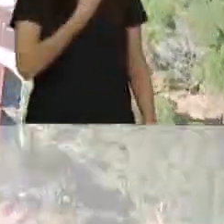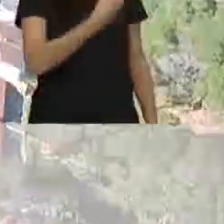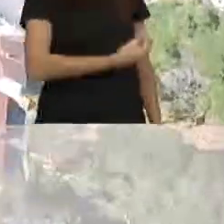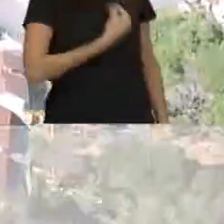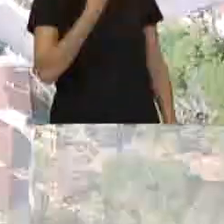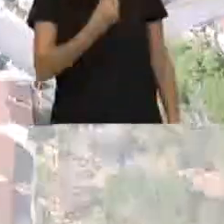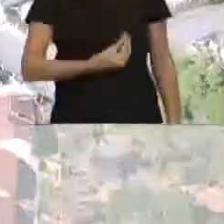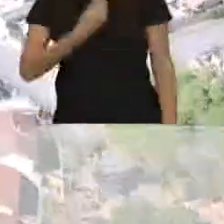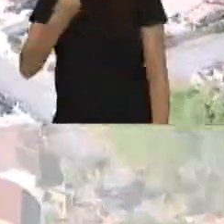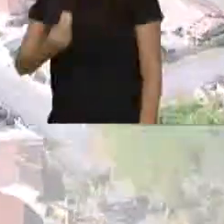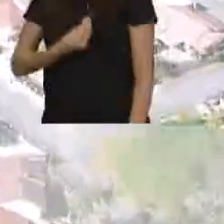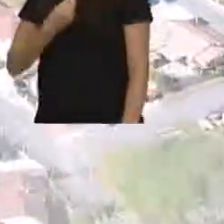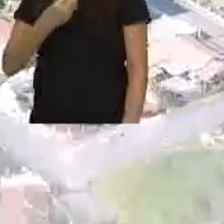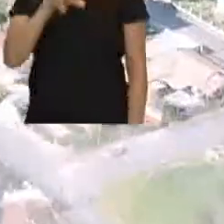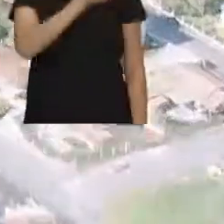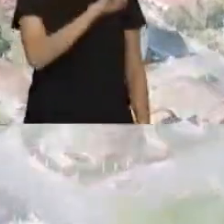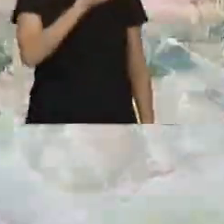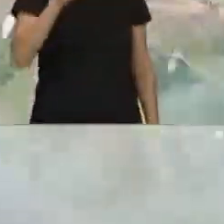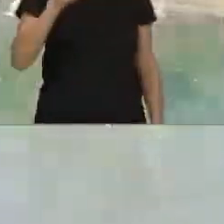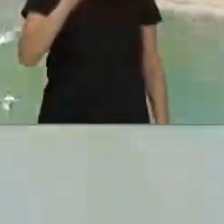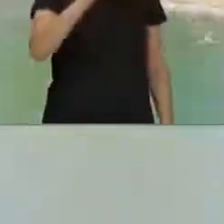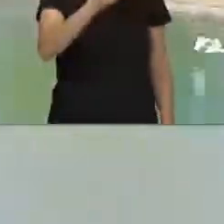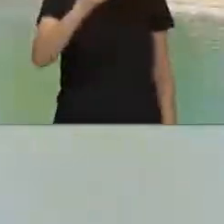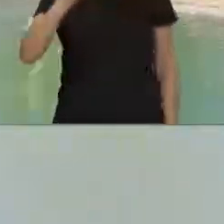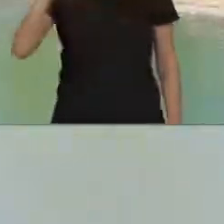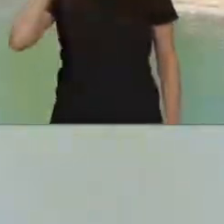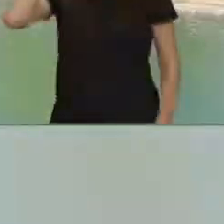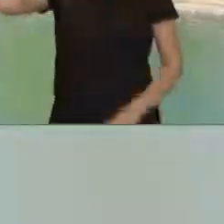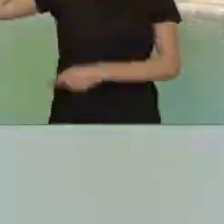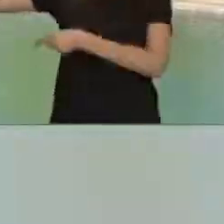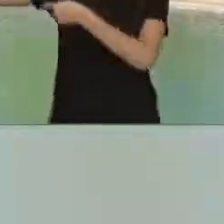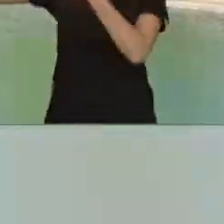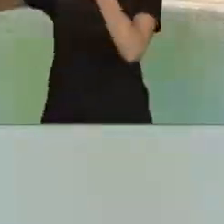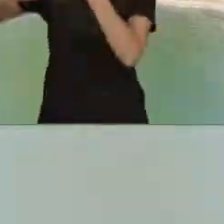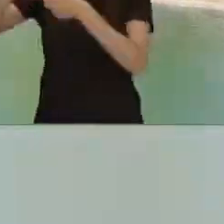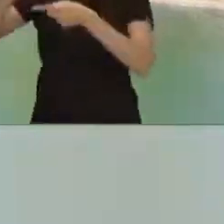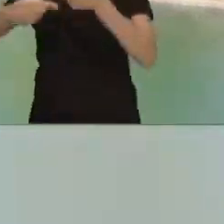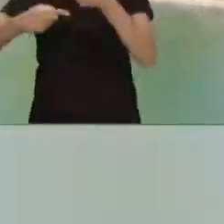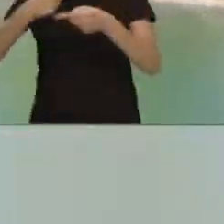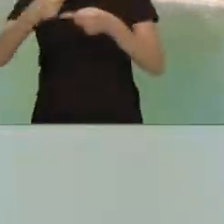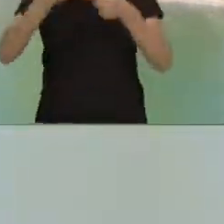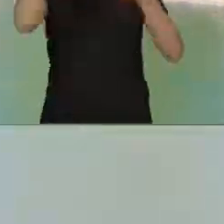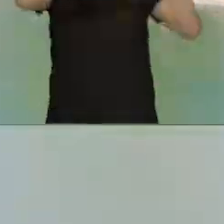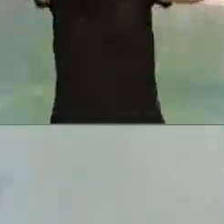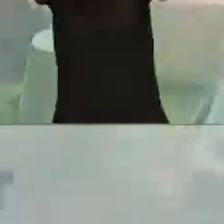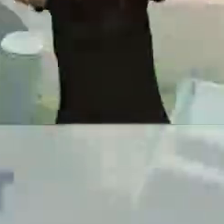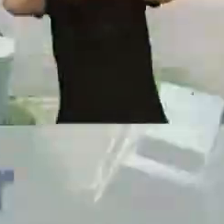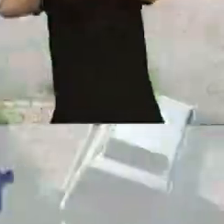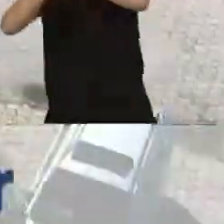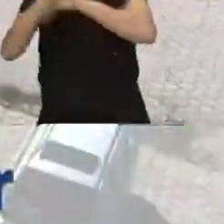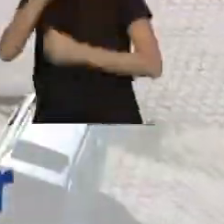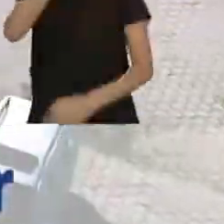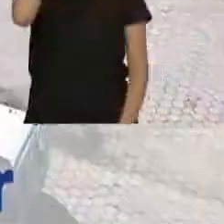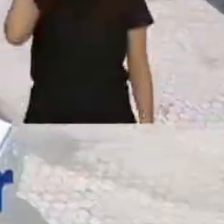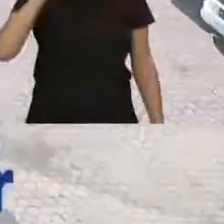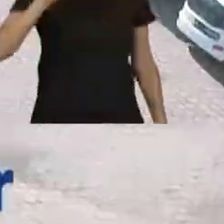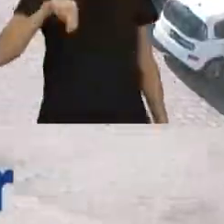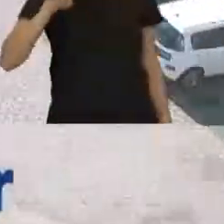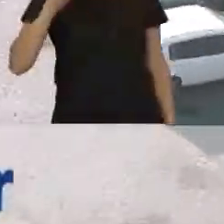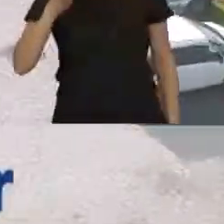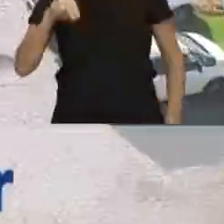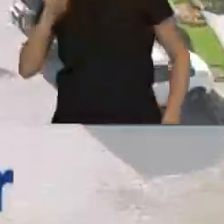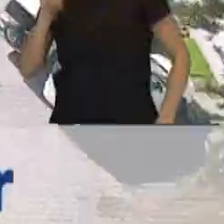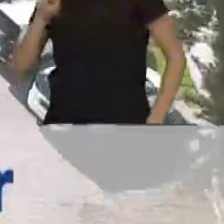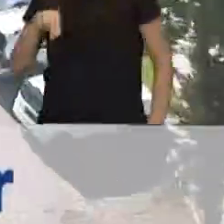de viver. O teu nome tem história, Blumenau nunca